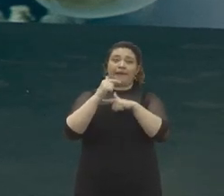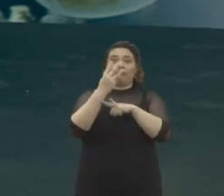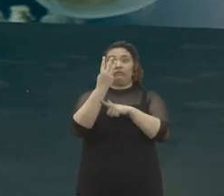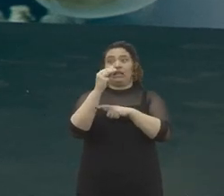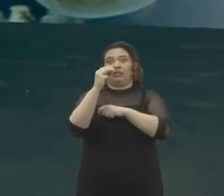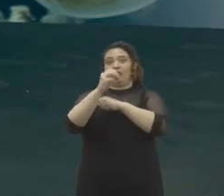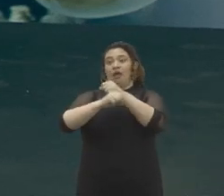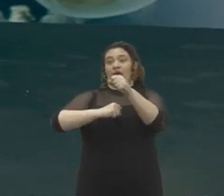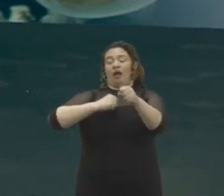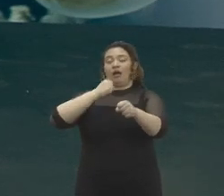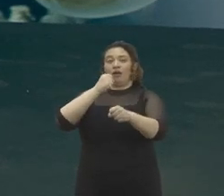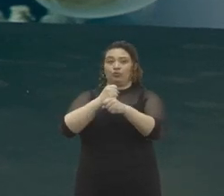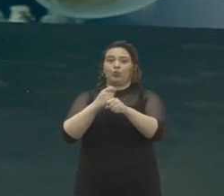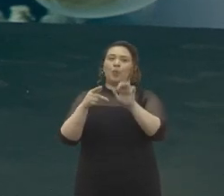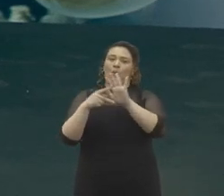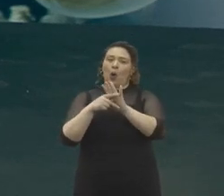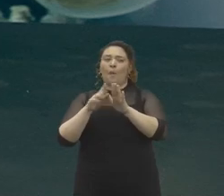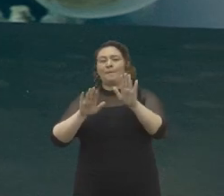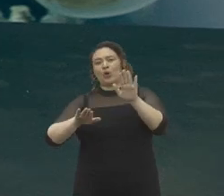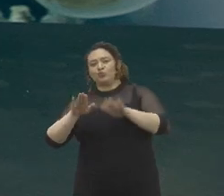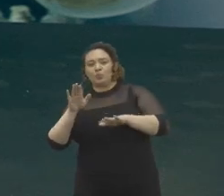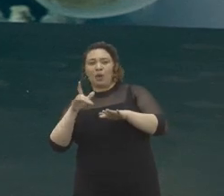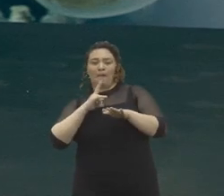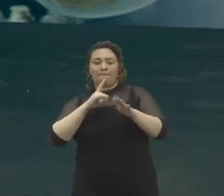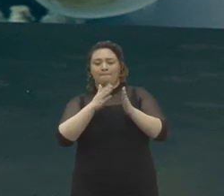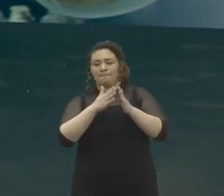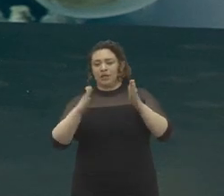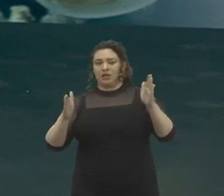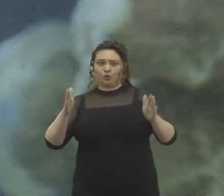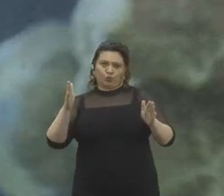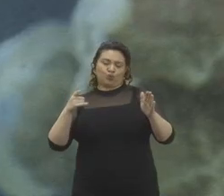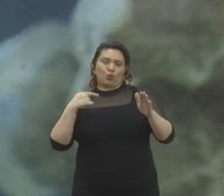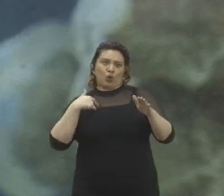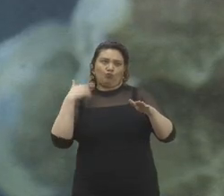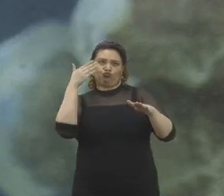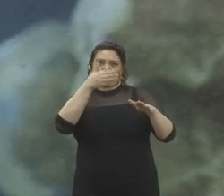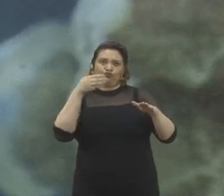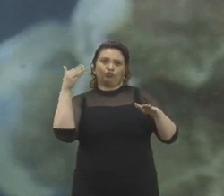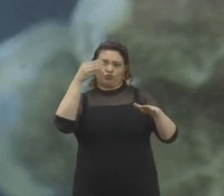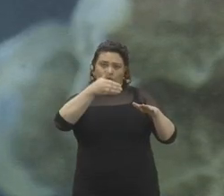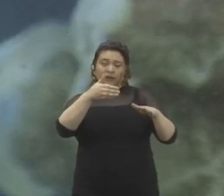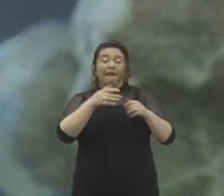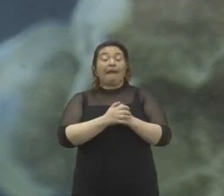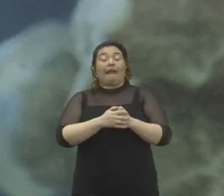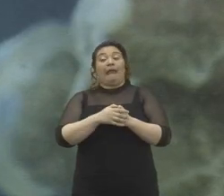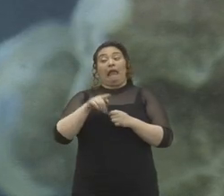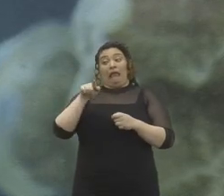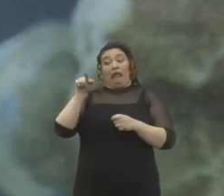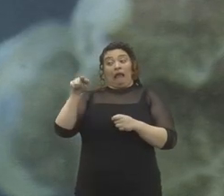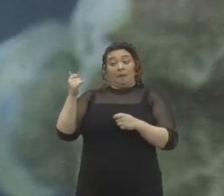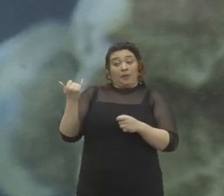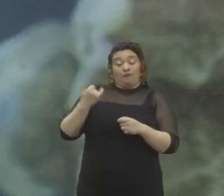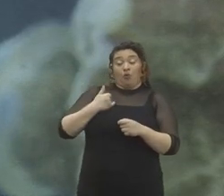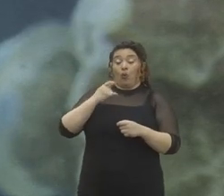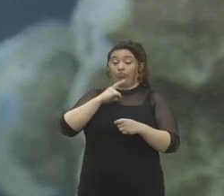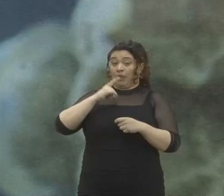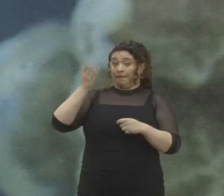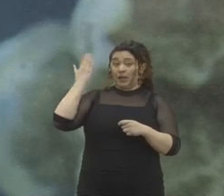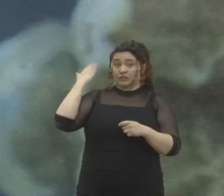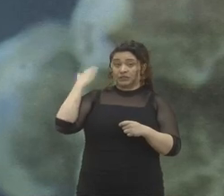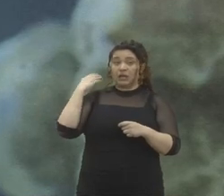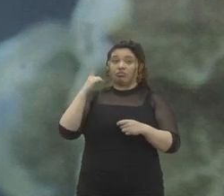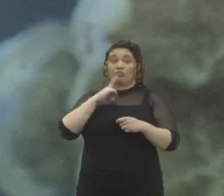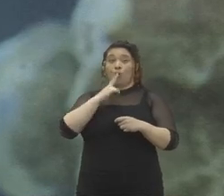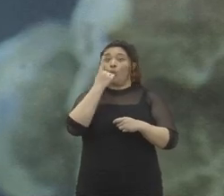o período em que eu Visitei ali três vezes a a região e ela falou que no tempo que ela chegou lá só existia